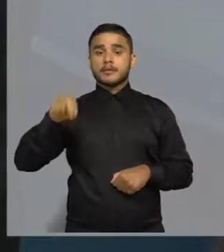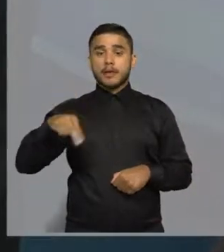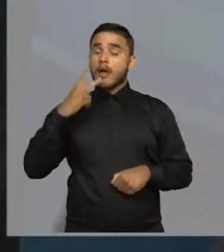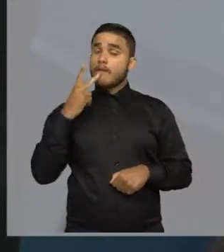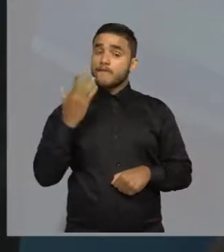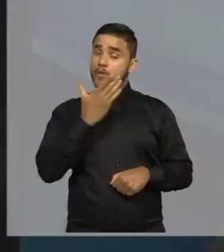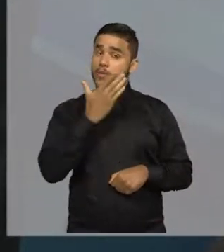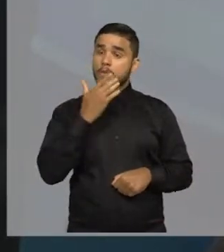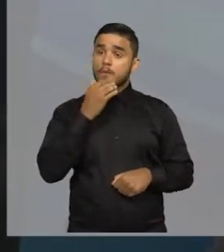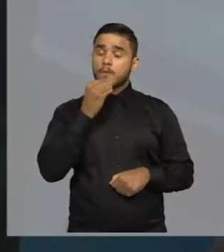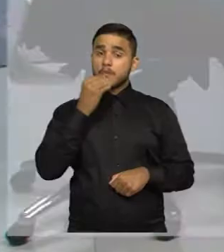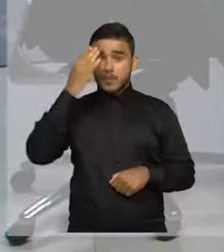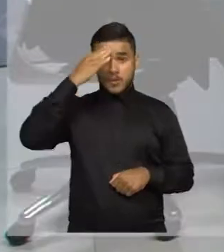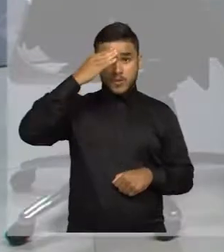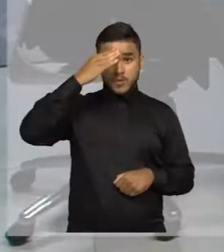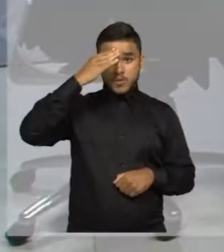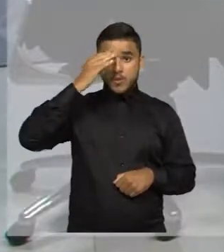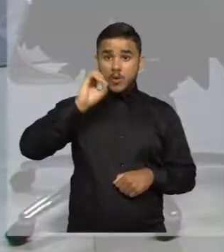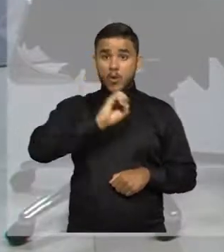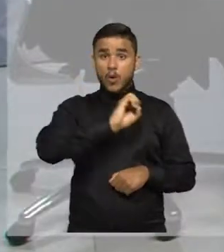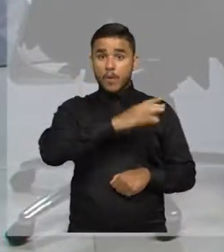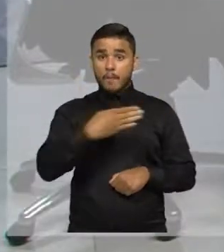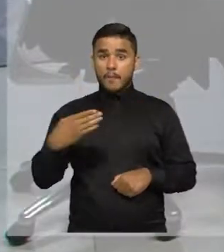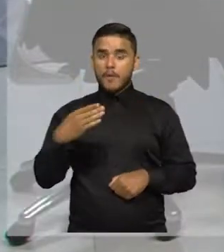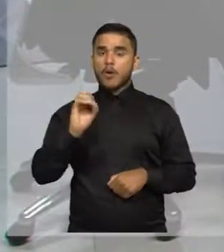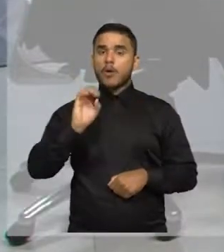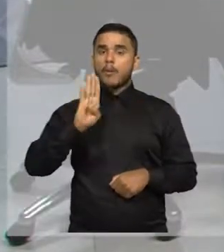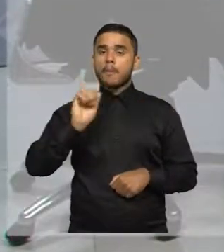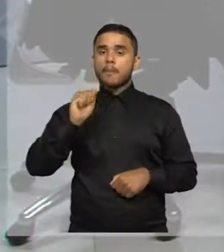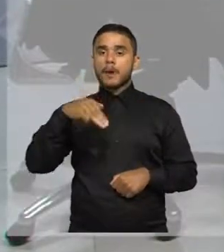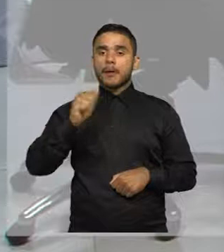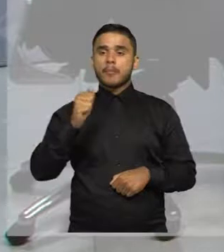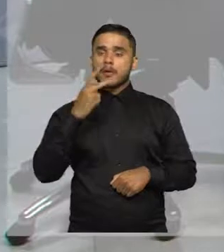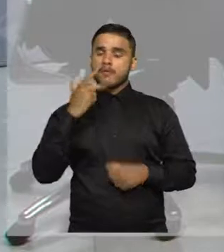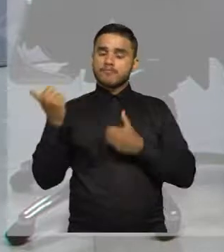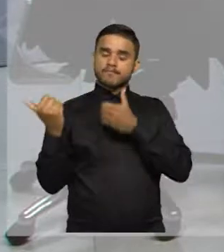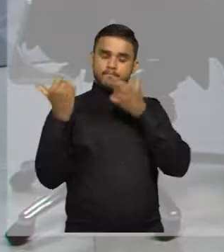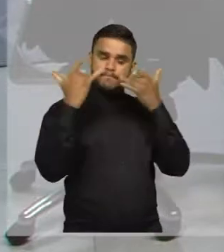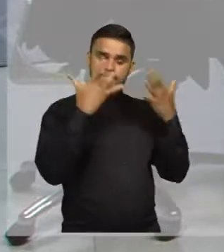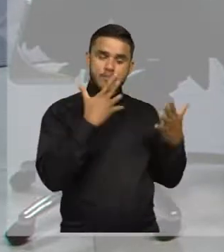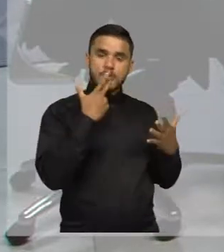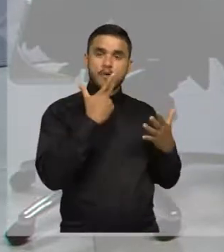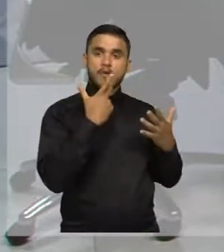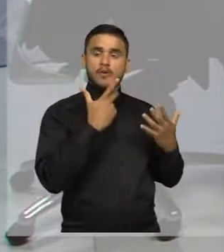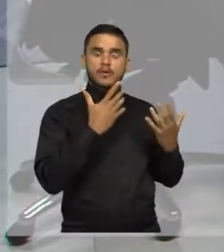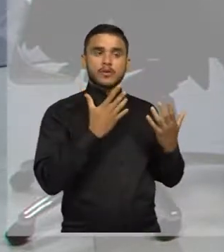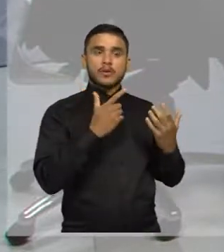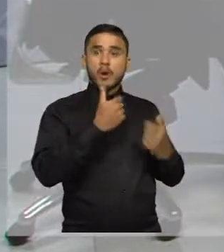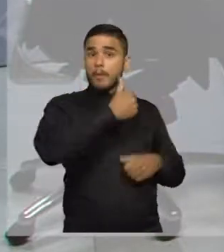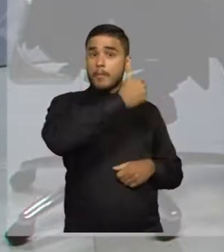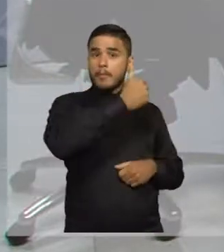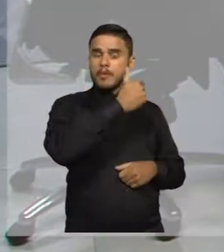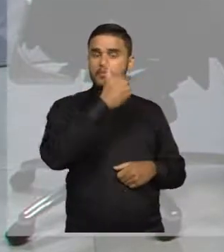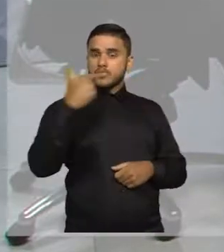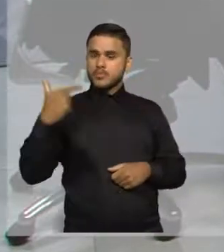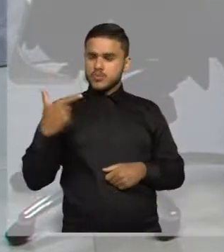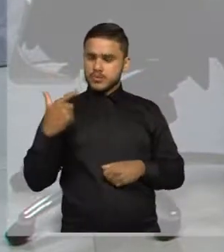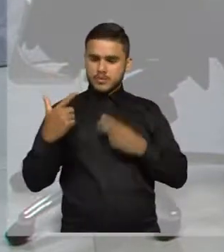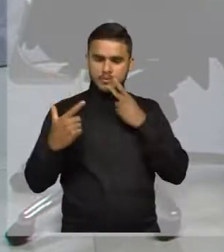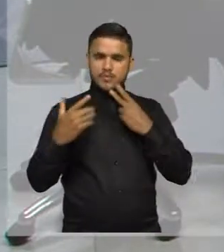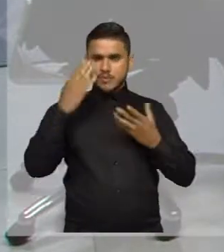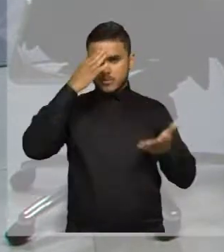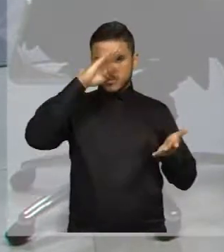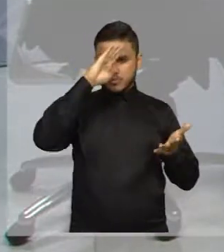vencido, tinha derrotado, o Obama, é muito diferente do discurso que nós ouvimos ontem. Sobretudo o primeiro discurso. E